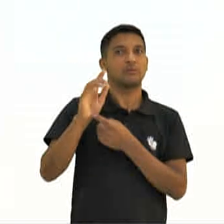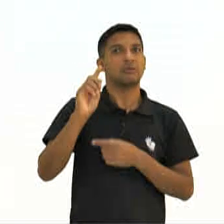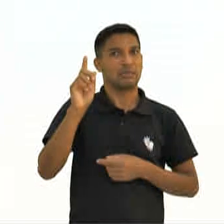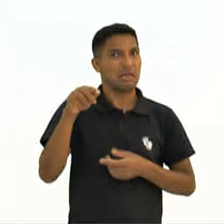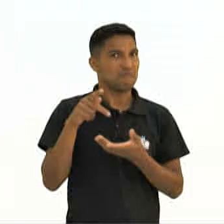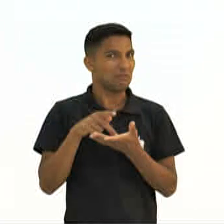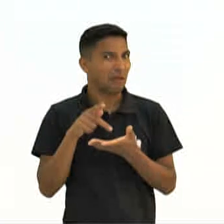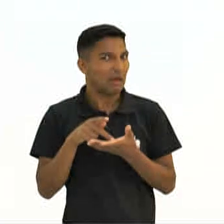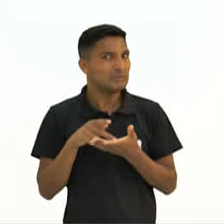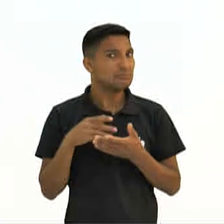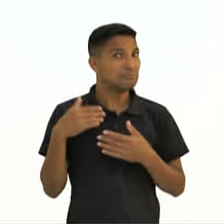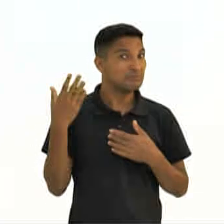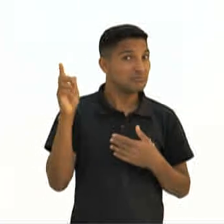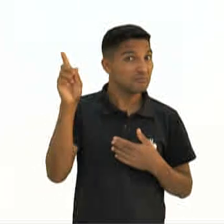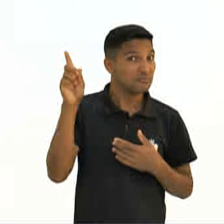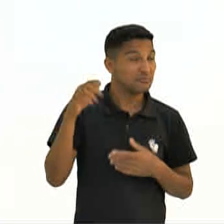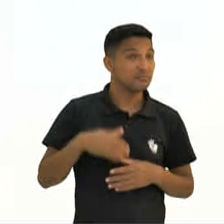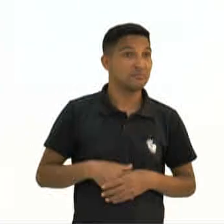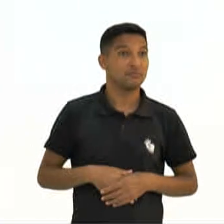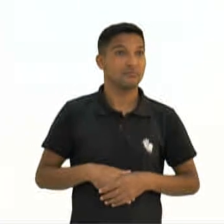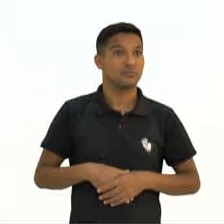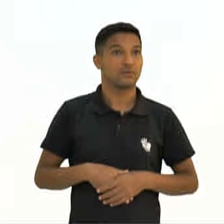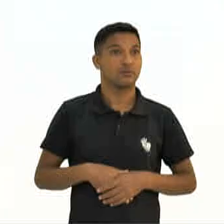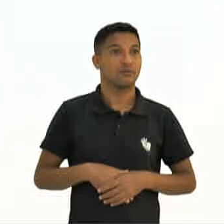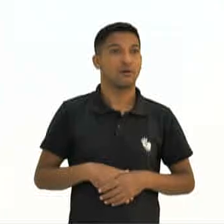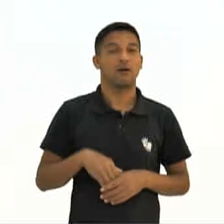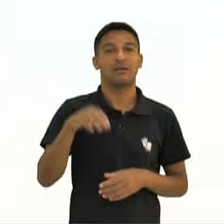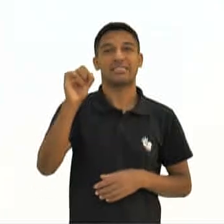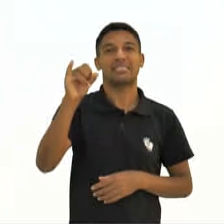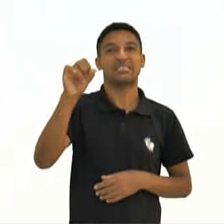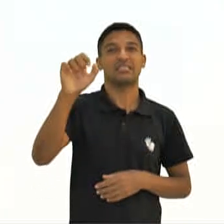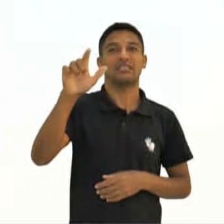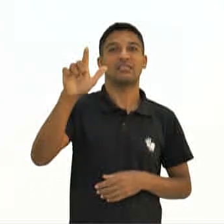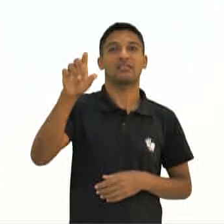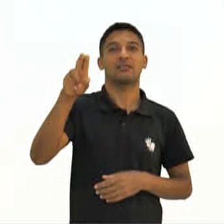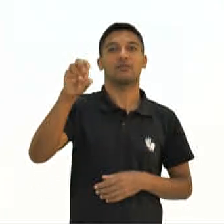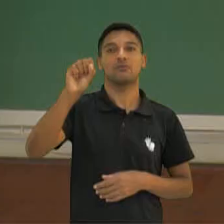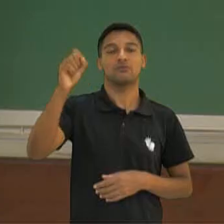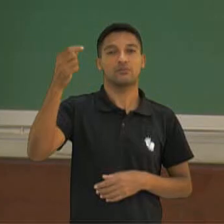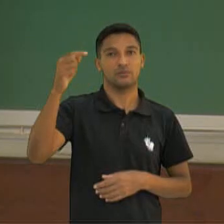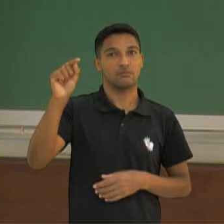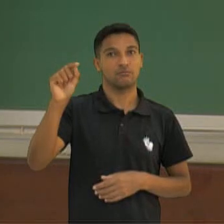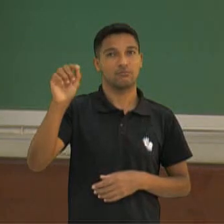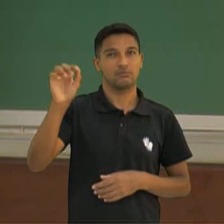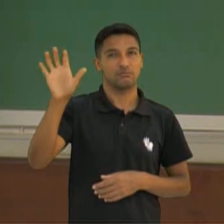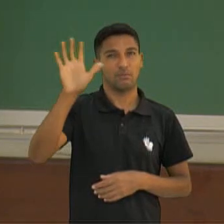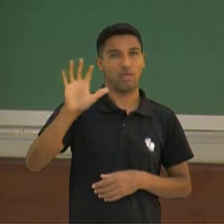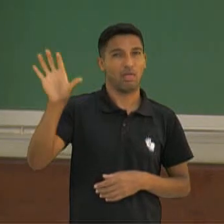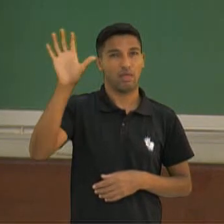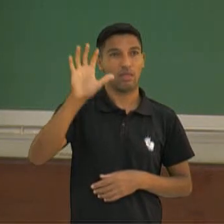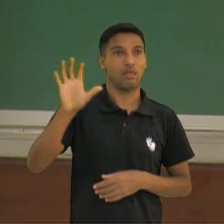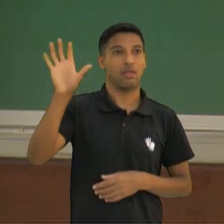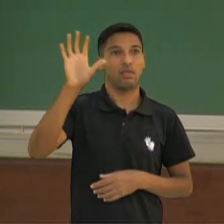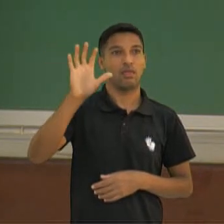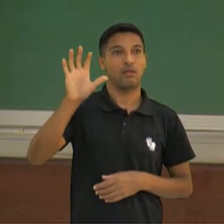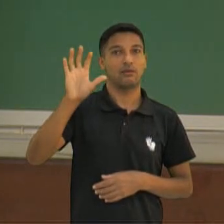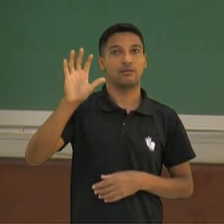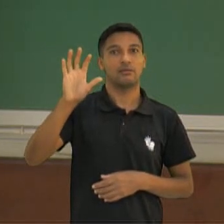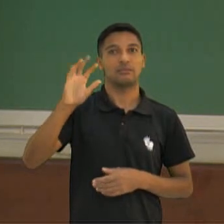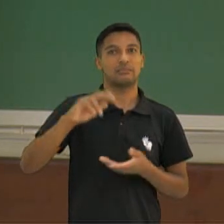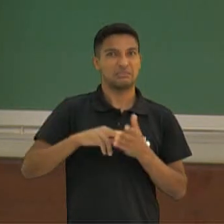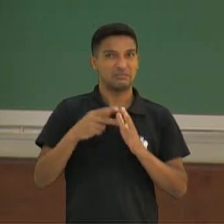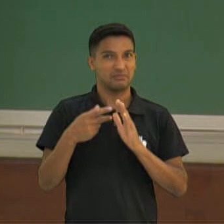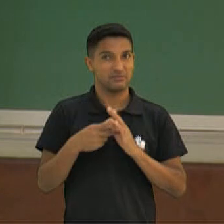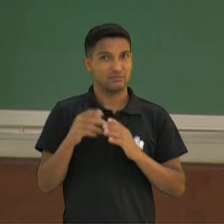verdade mesmo? Mas é uma ilusão, porque a Europa hoje é dominada por sistemas neoliberais na economia, aquela privatização e tudo